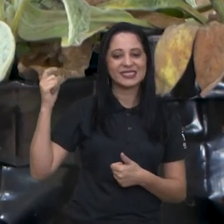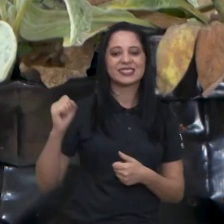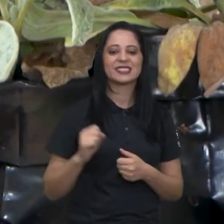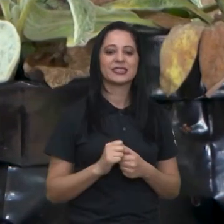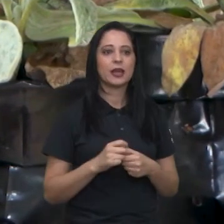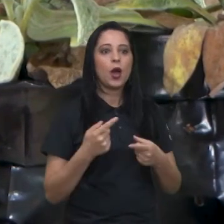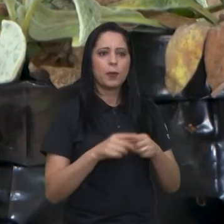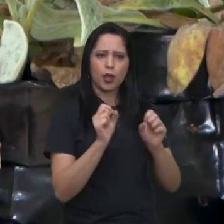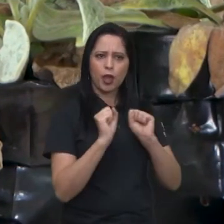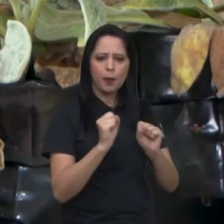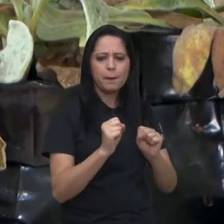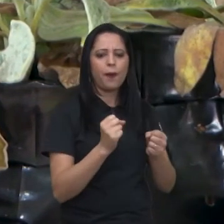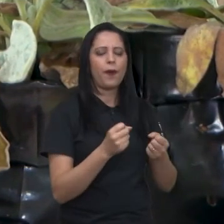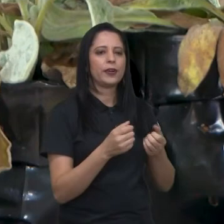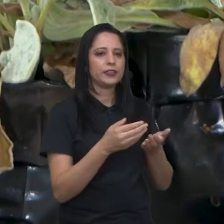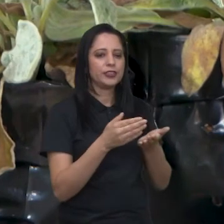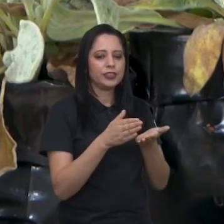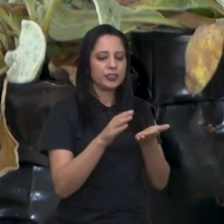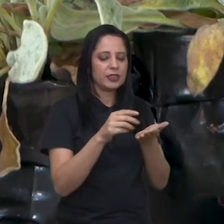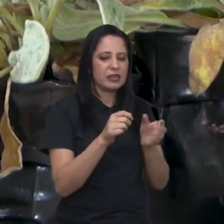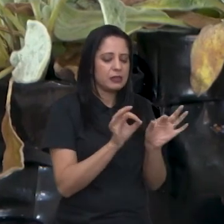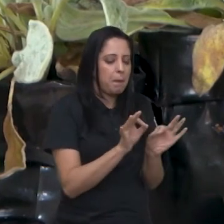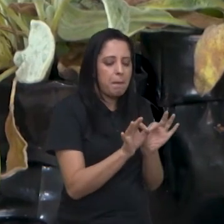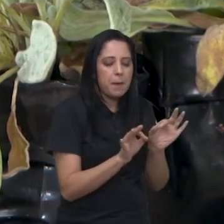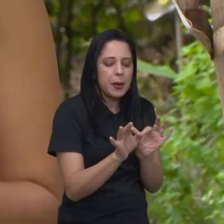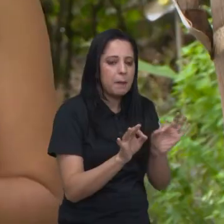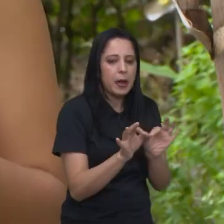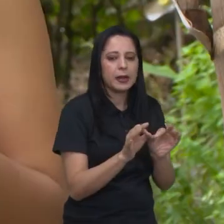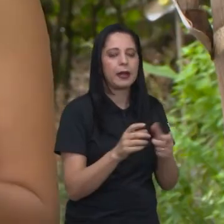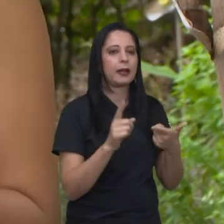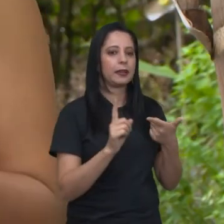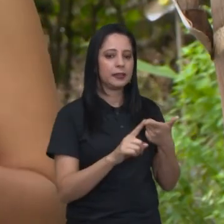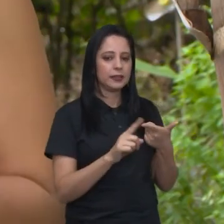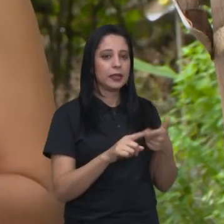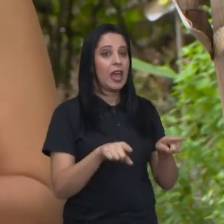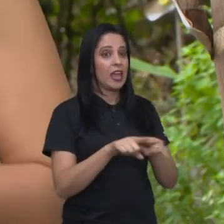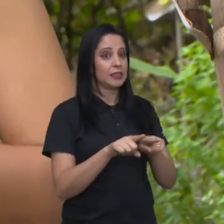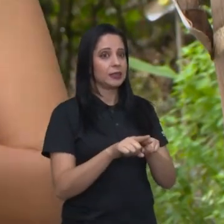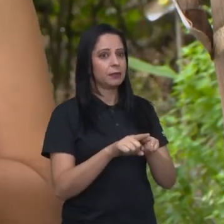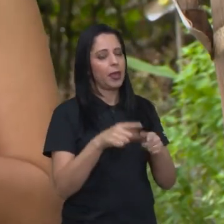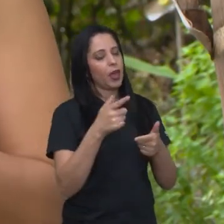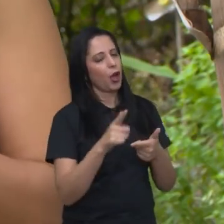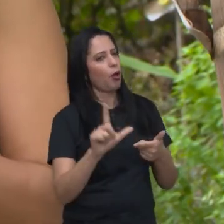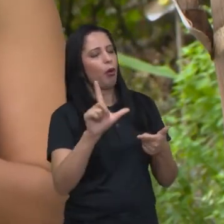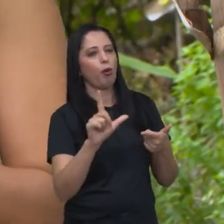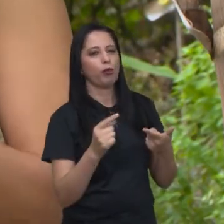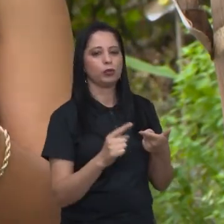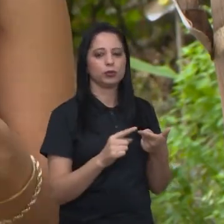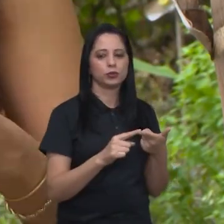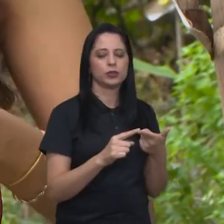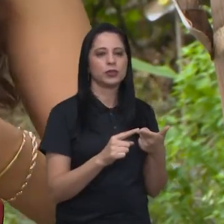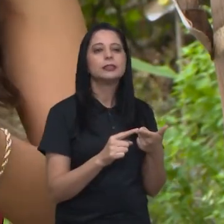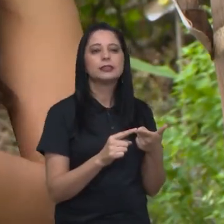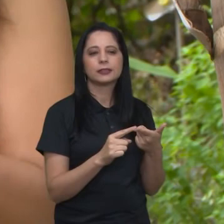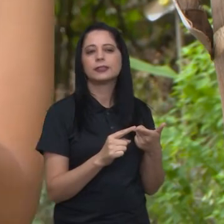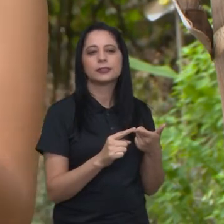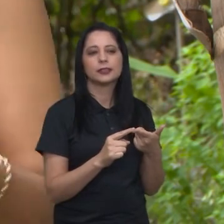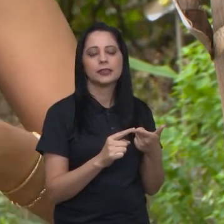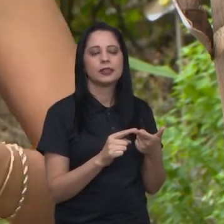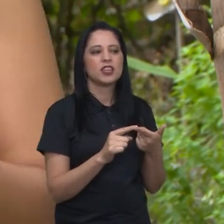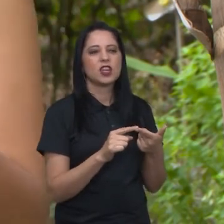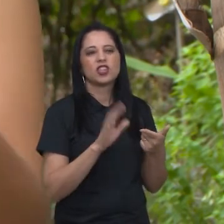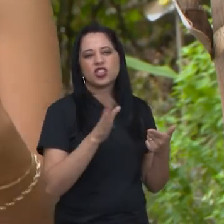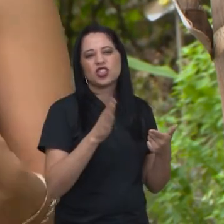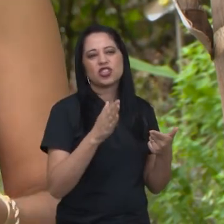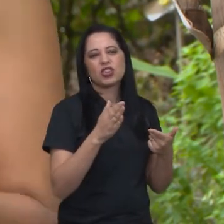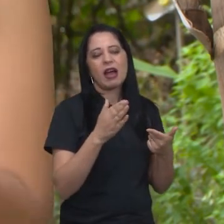fazer petisco com ele. Ele é uma espécie bem interessante, mas a gente tem algumas bem vulgares,